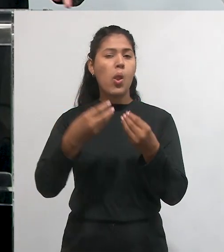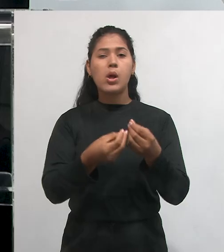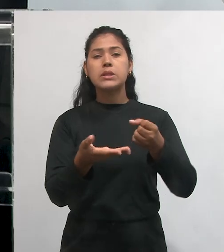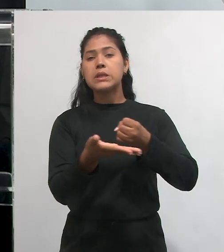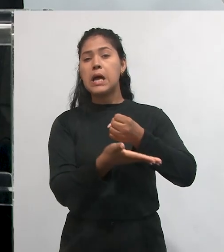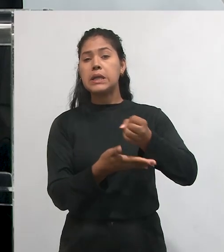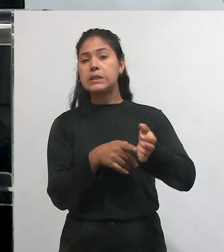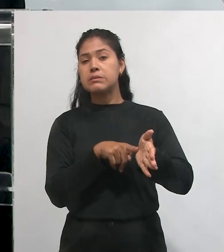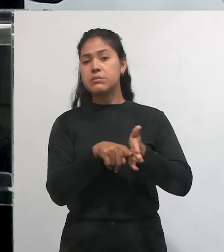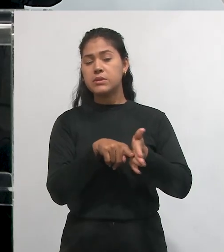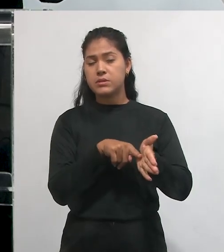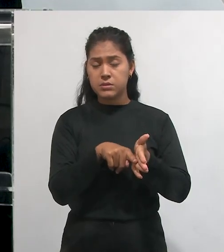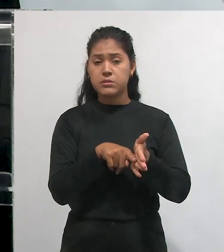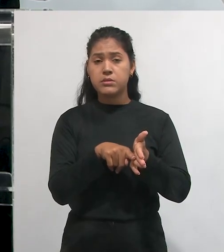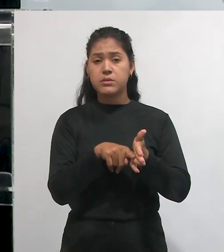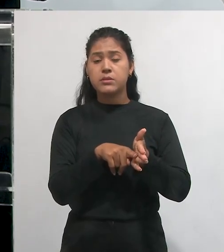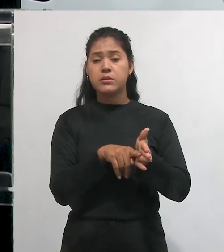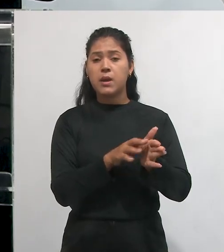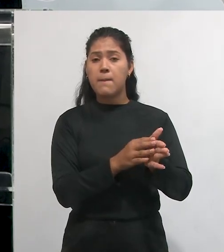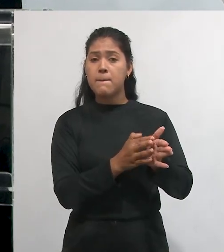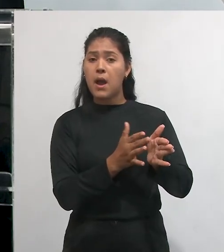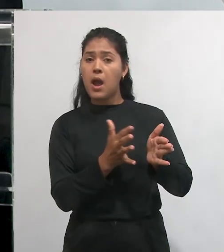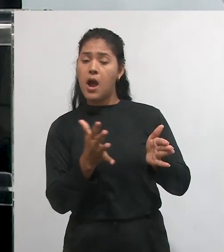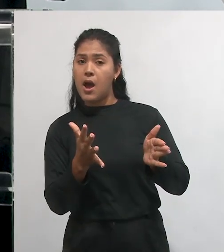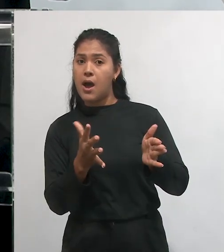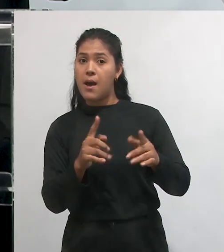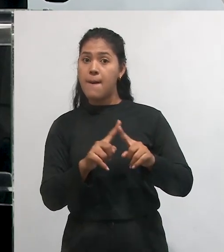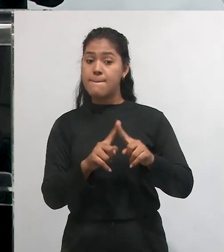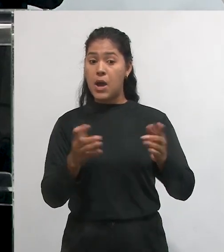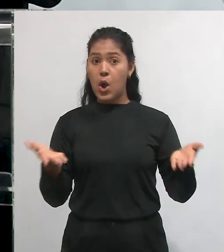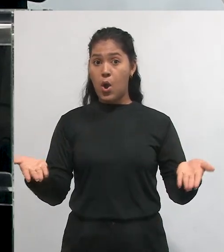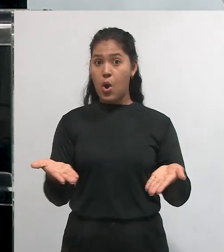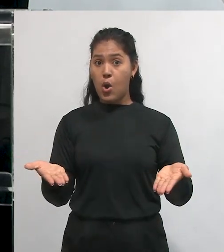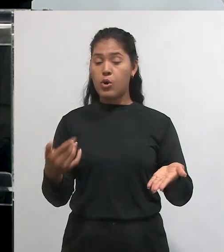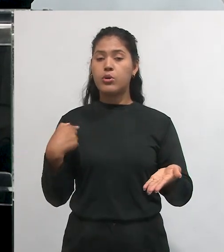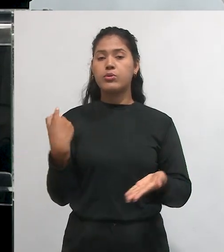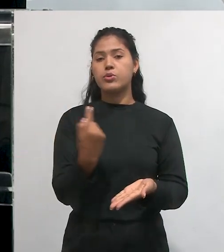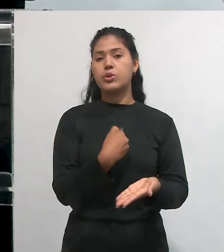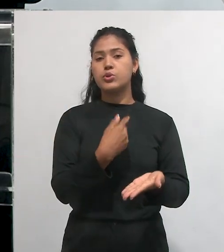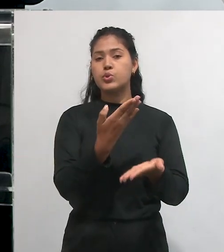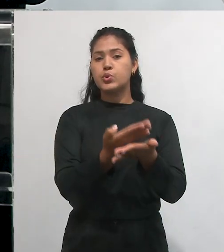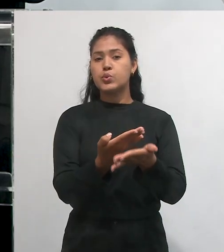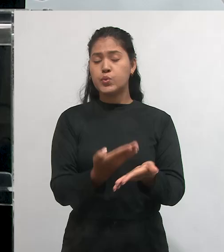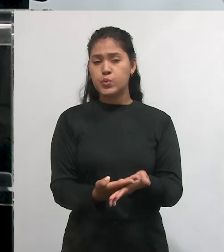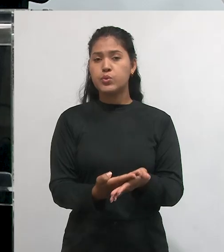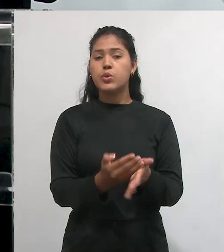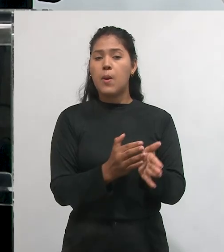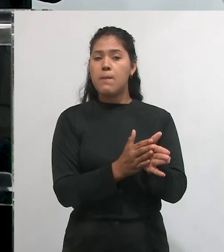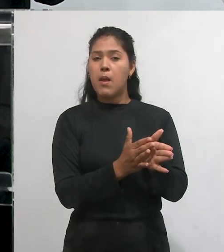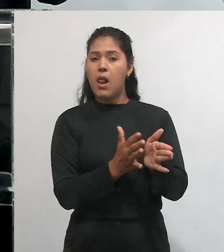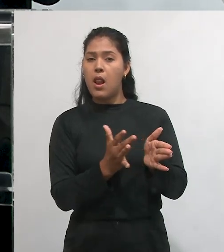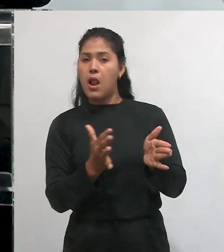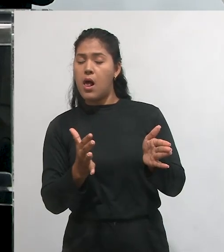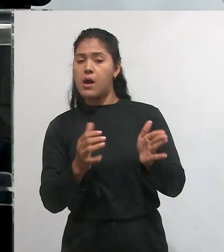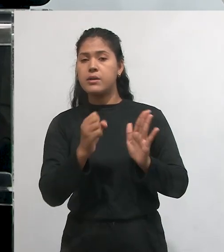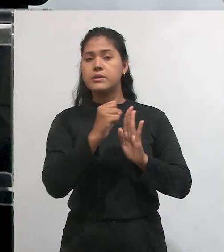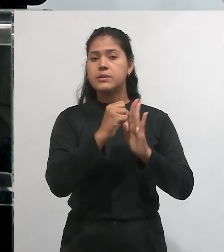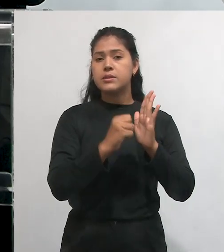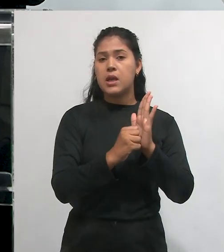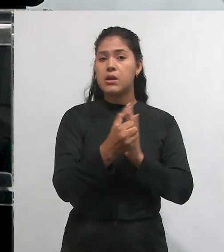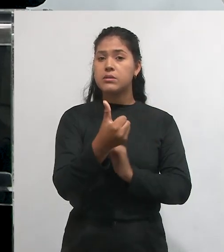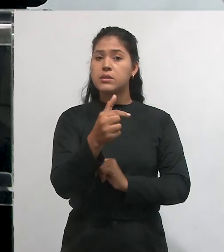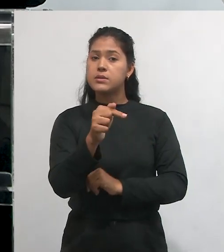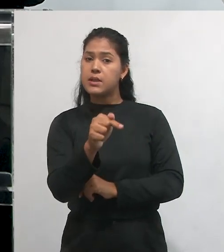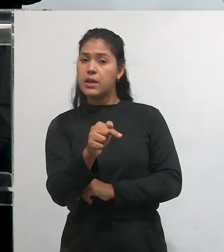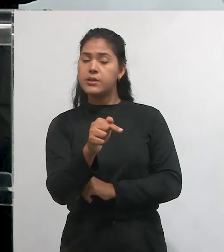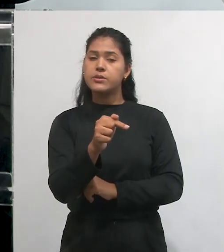século XV, passa o século XVI, já vem Hobbes, depois Locke, e no século XVII para o século XVIII nós temos a figura